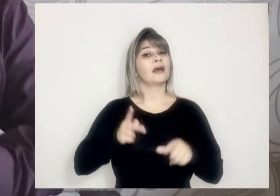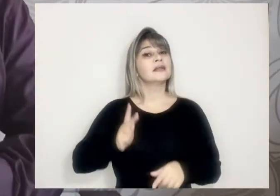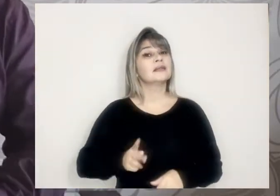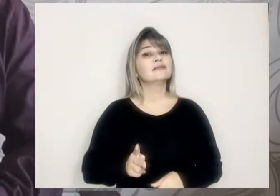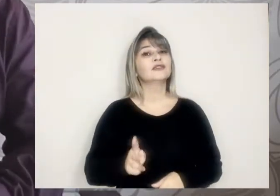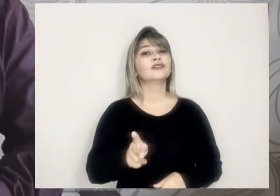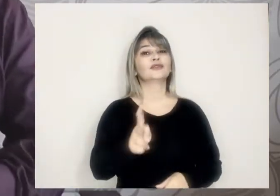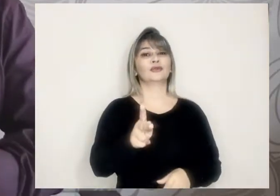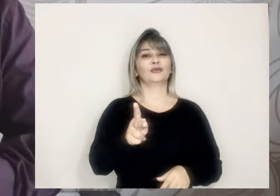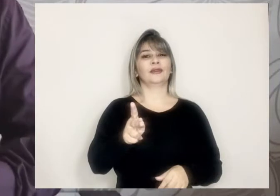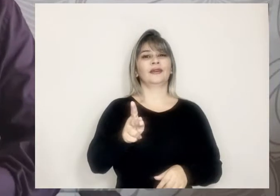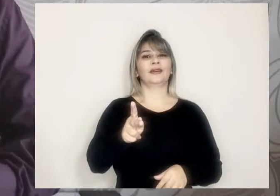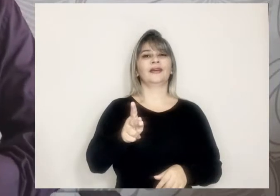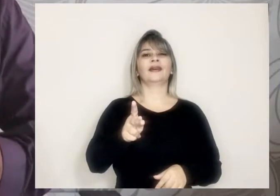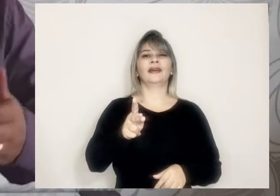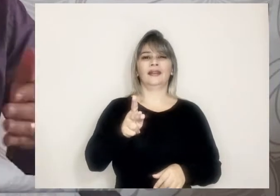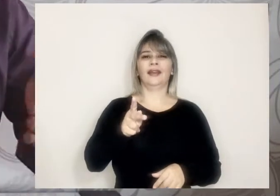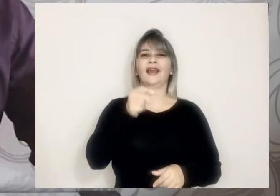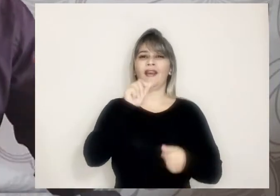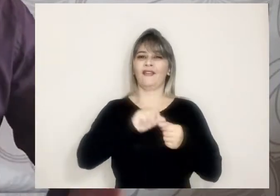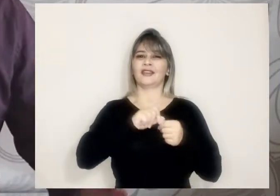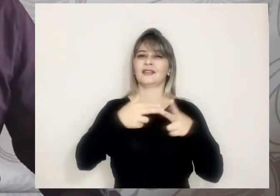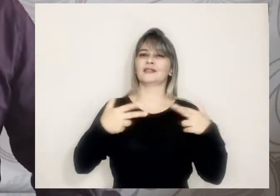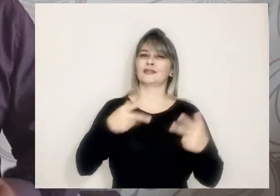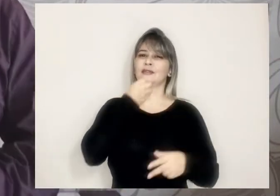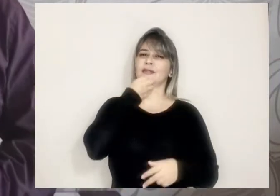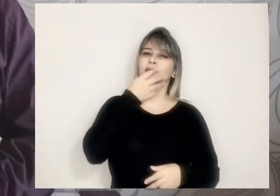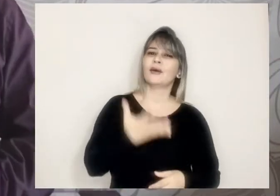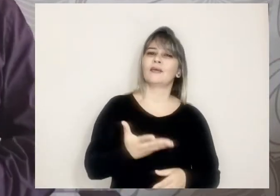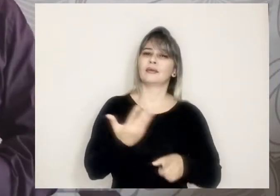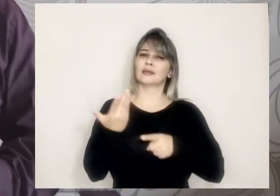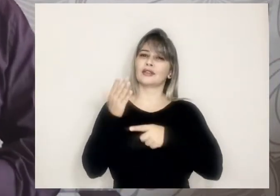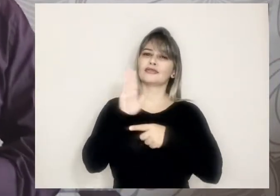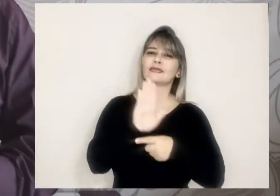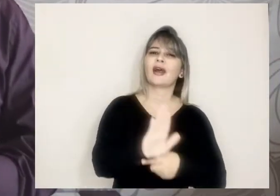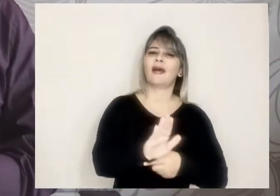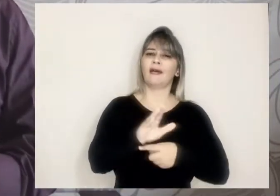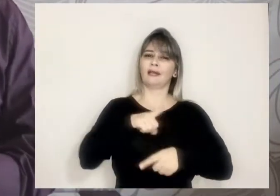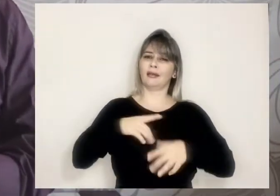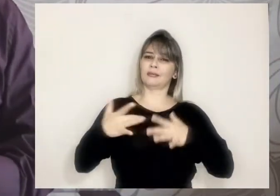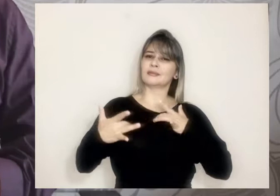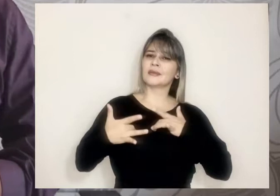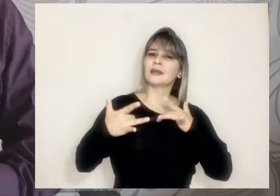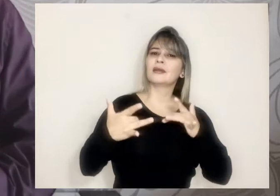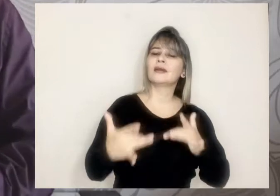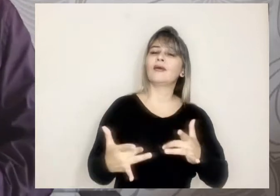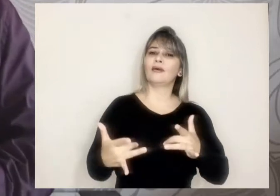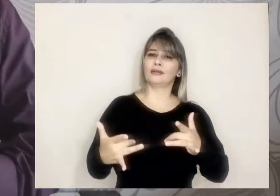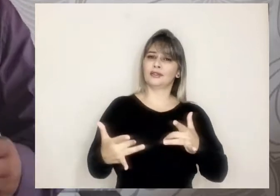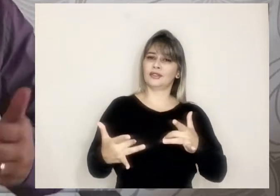a semear. Semear atitudes de justiça, semear em ações de